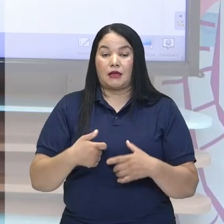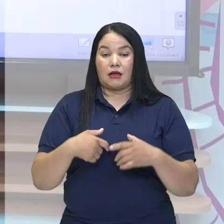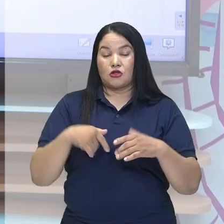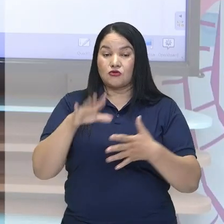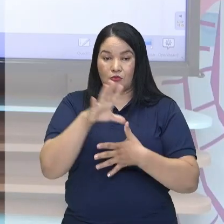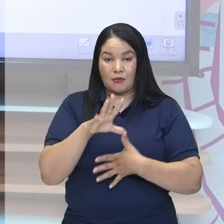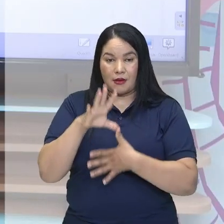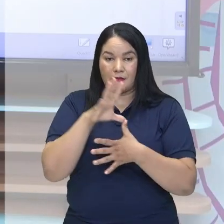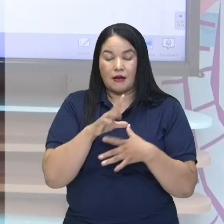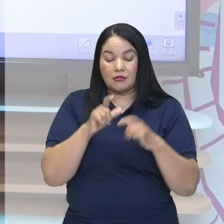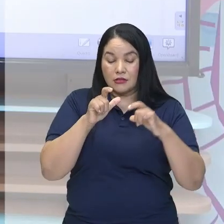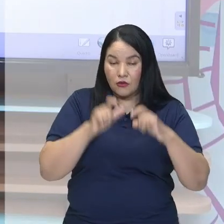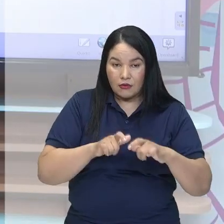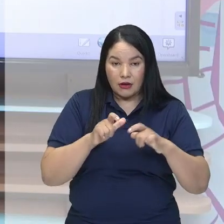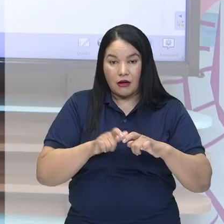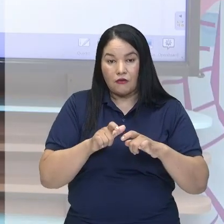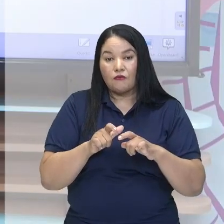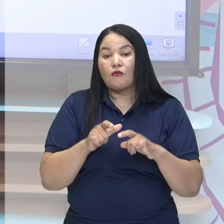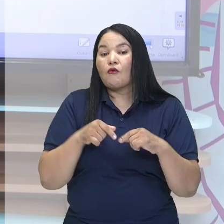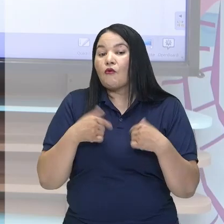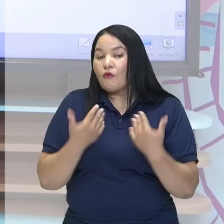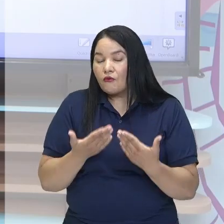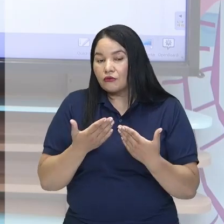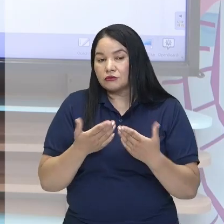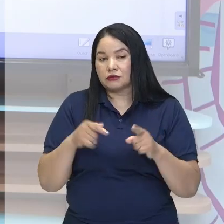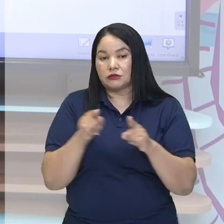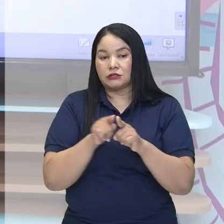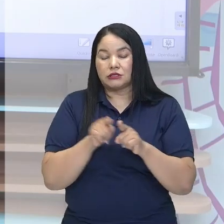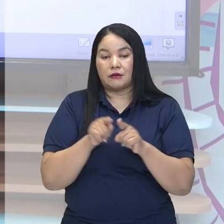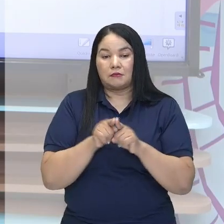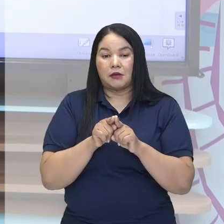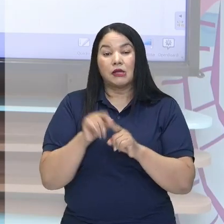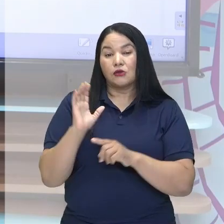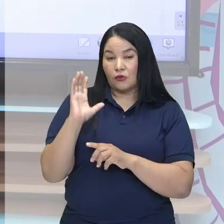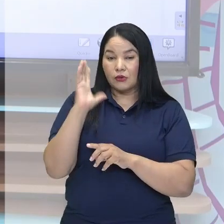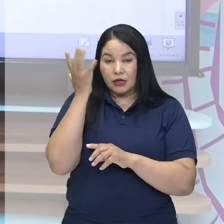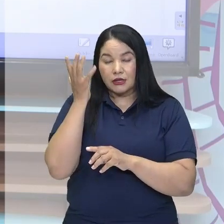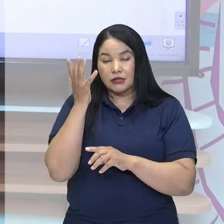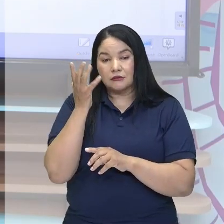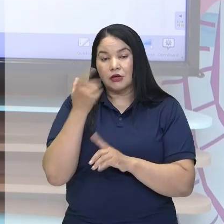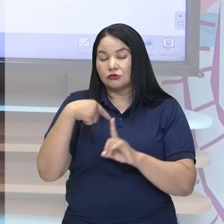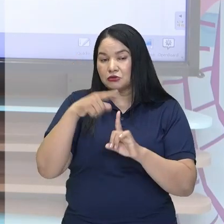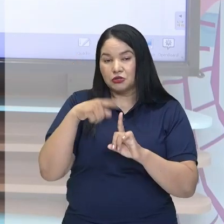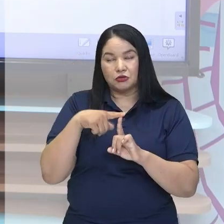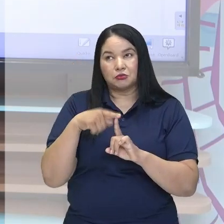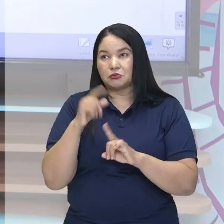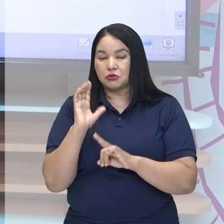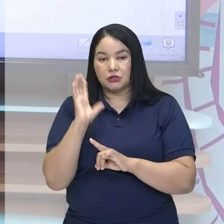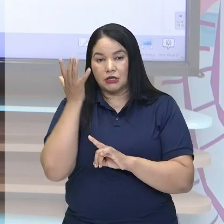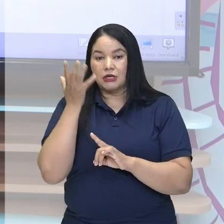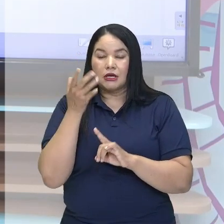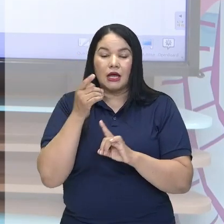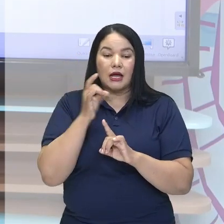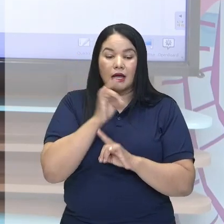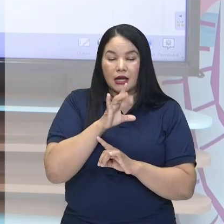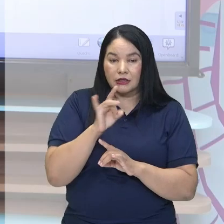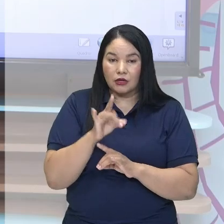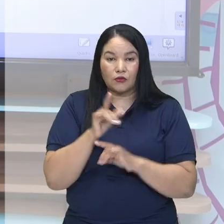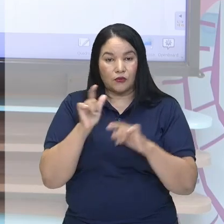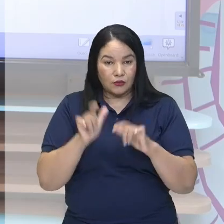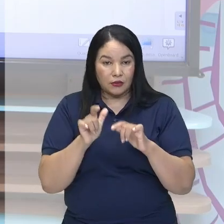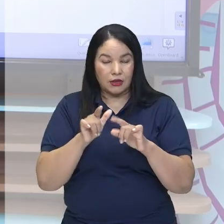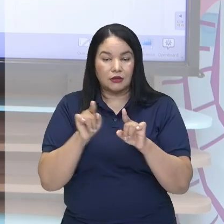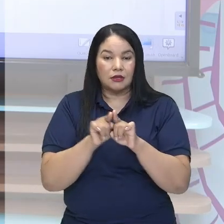localizada, a questão das condições climáticas, né, que são os tipos de clima de cada uma dessas regiões. Está num